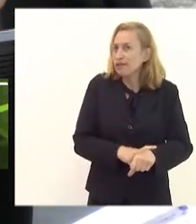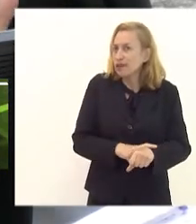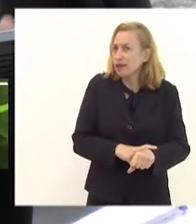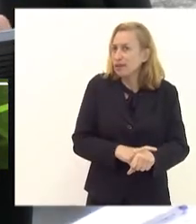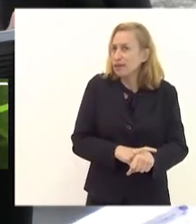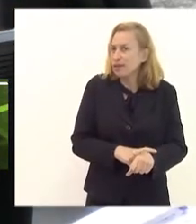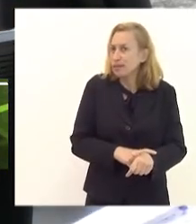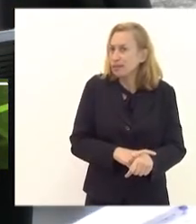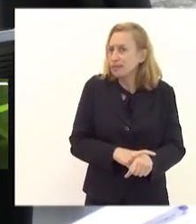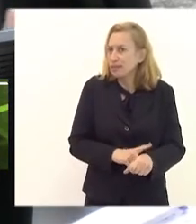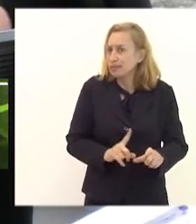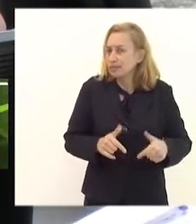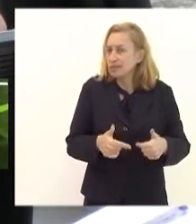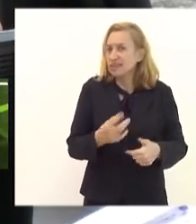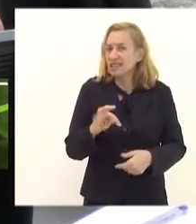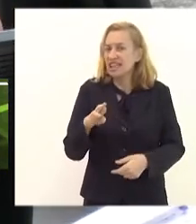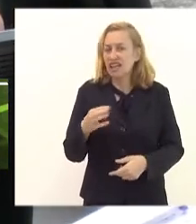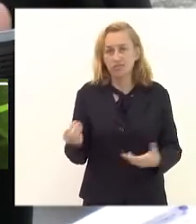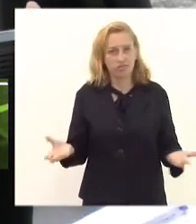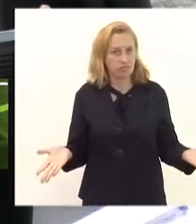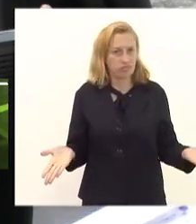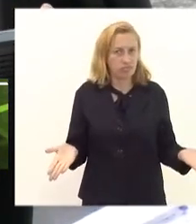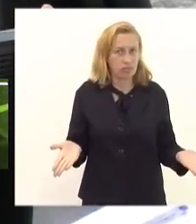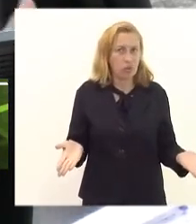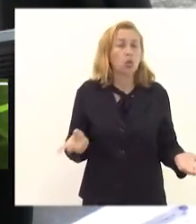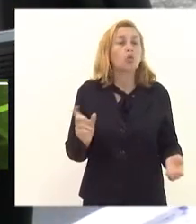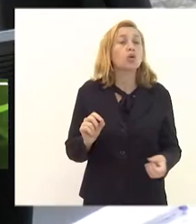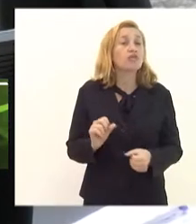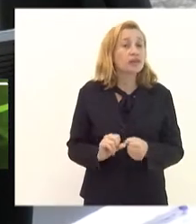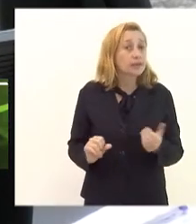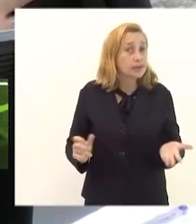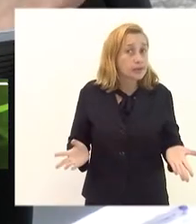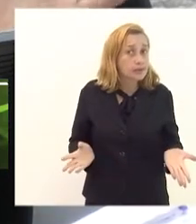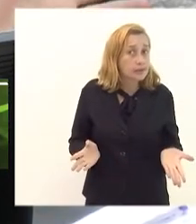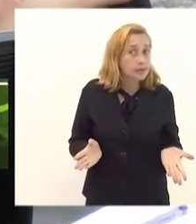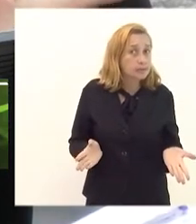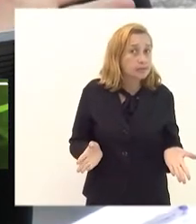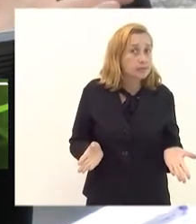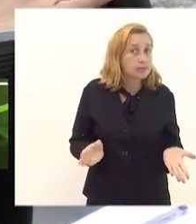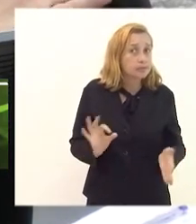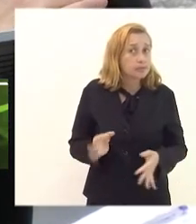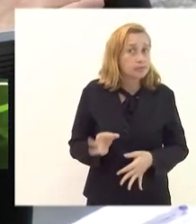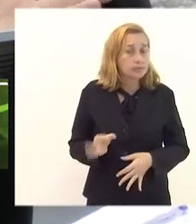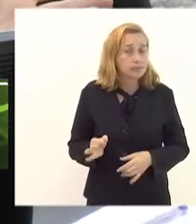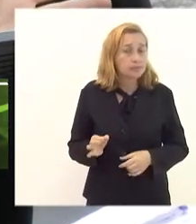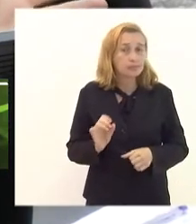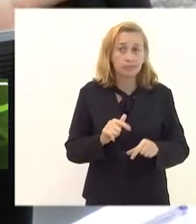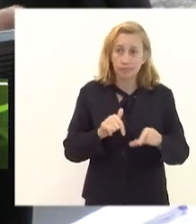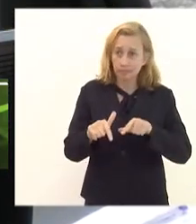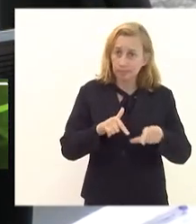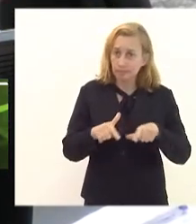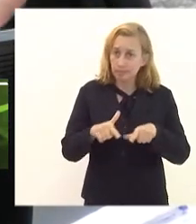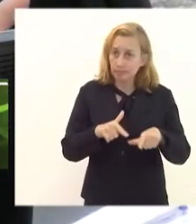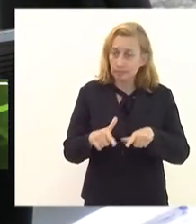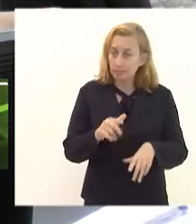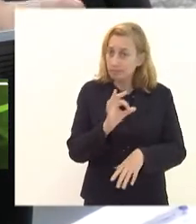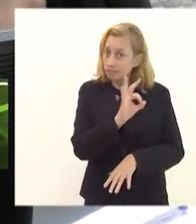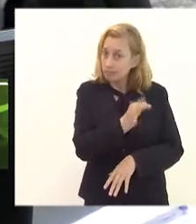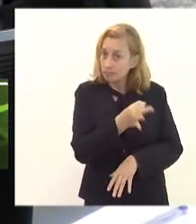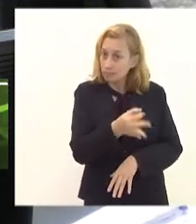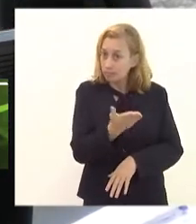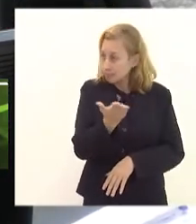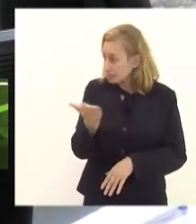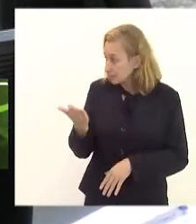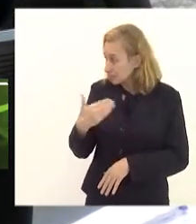recorrência centenário. Então, o que, que você tem que concomitantemente trabalhar? O óbvio para você,